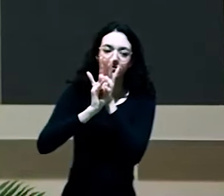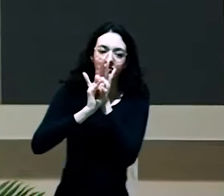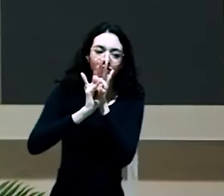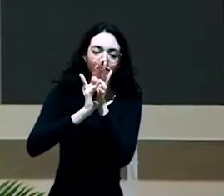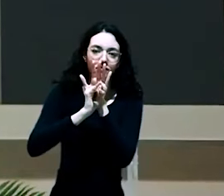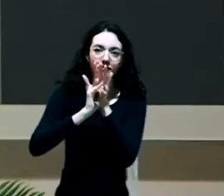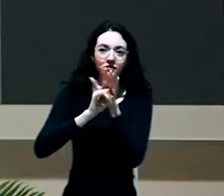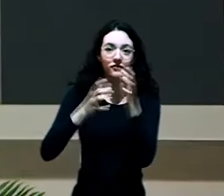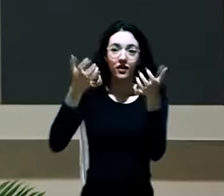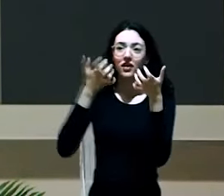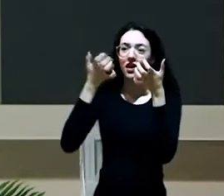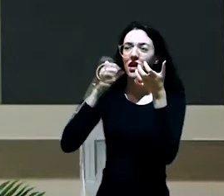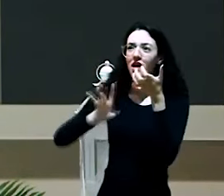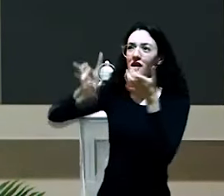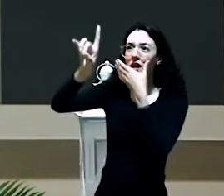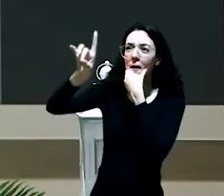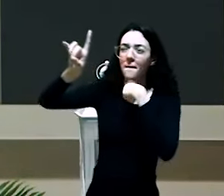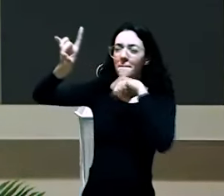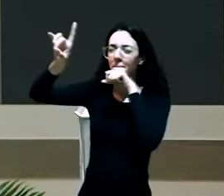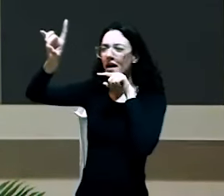Quero a tua identidade.